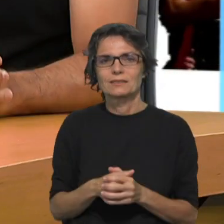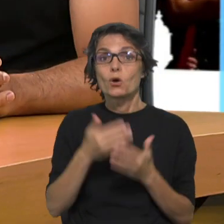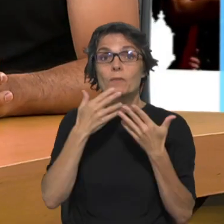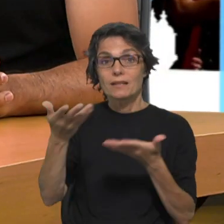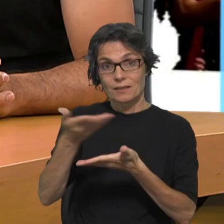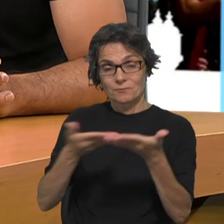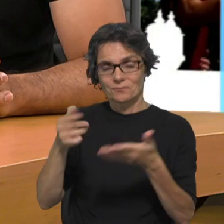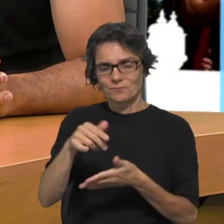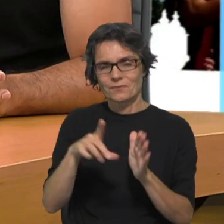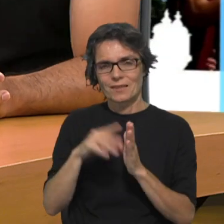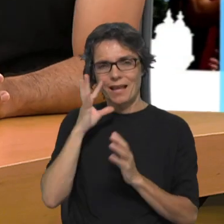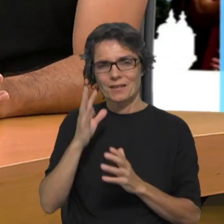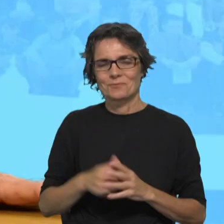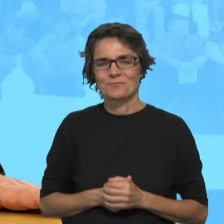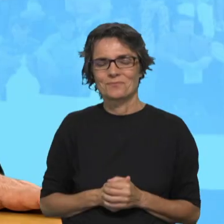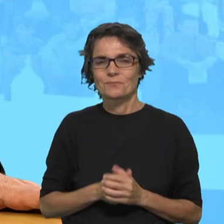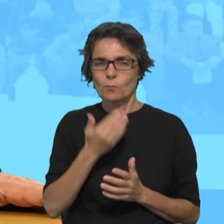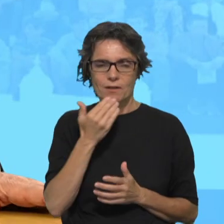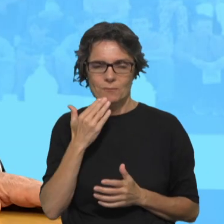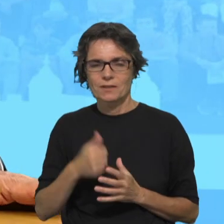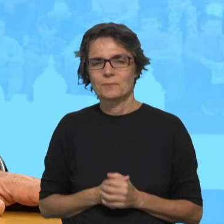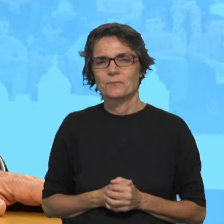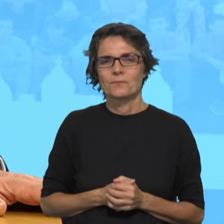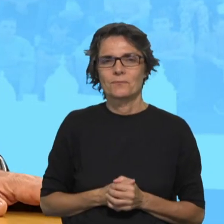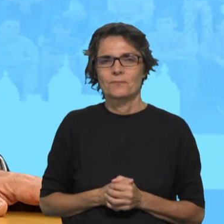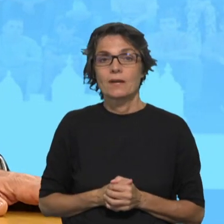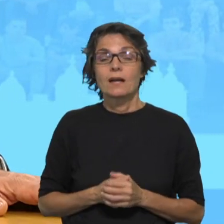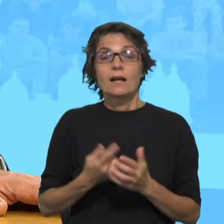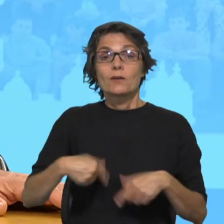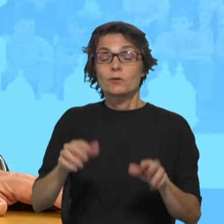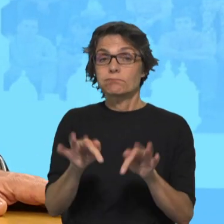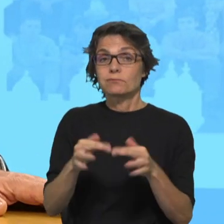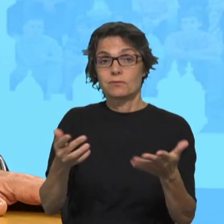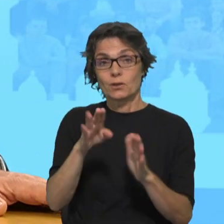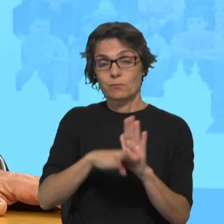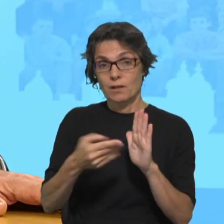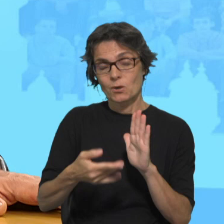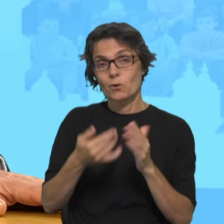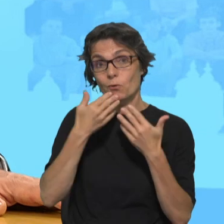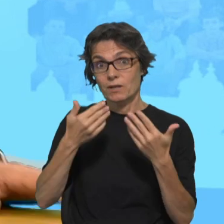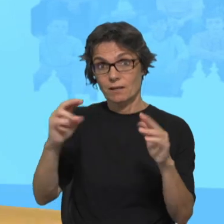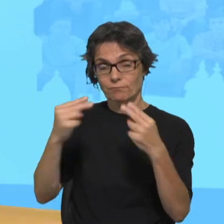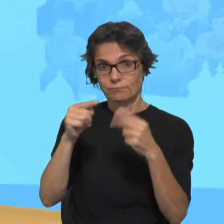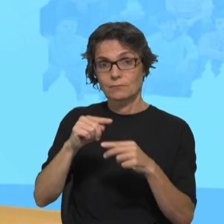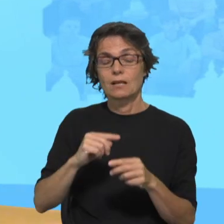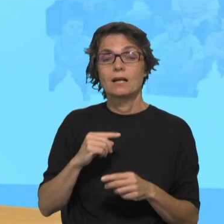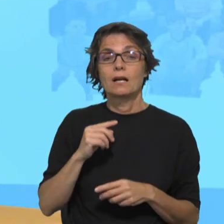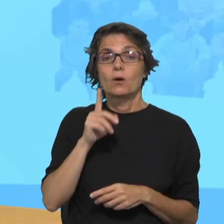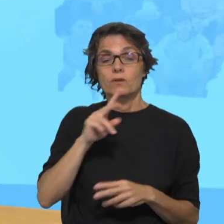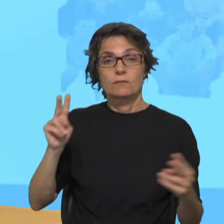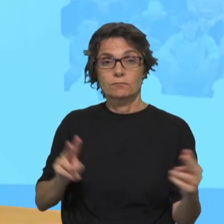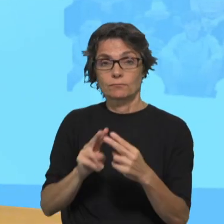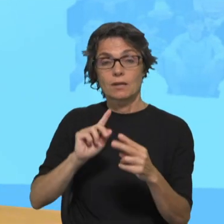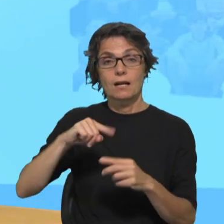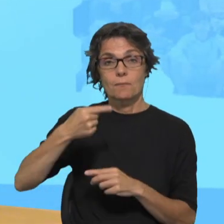trouxeram hoje esta tarde. Muito obrigado. Ficamos por aqui. Agradecemos a sua presença connosco. Marcamos novo encontro para